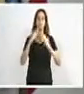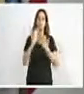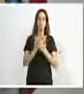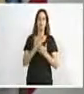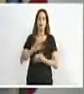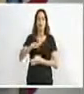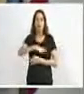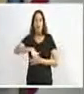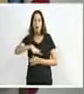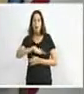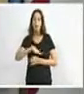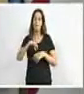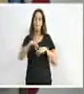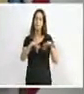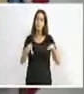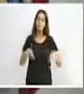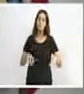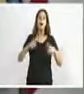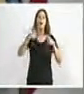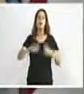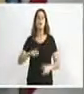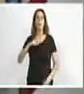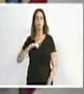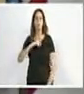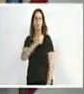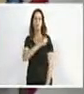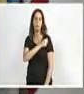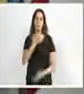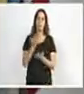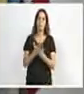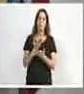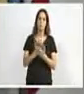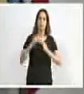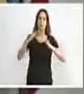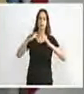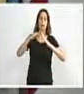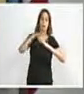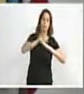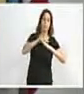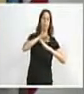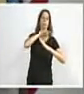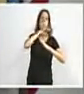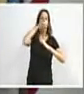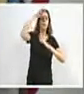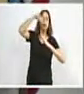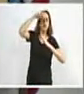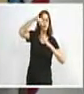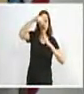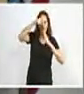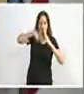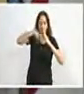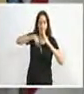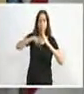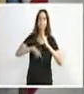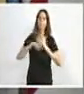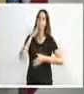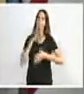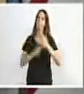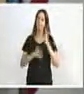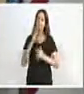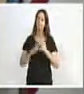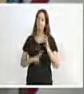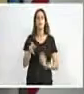áreas onde as crianças estudam e a chuva molha e acaba prejudicando o trabalho desses professores. Quero dar os